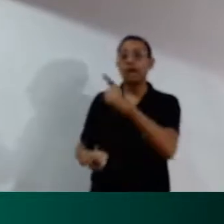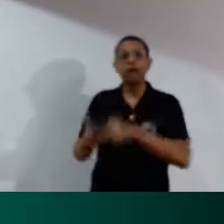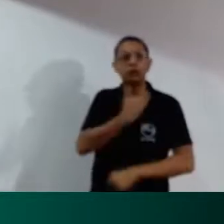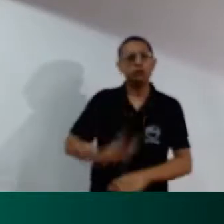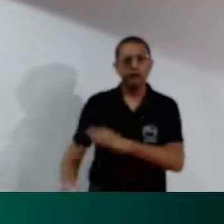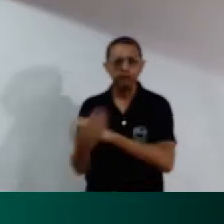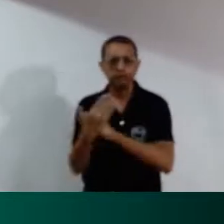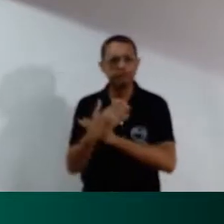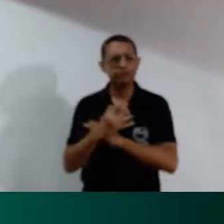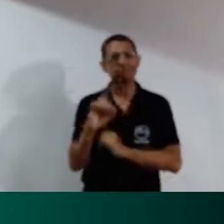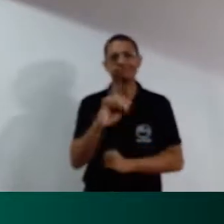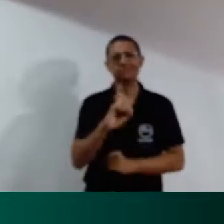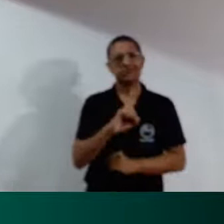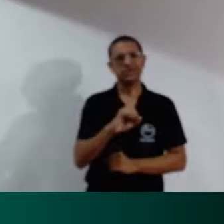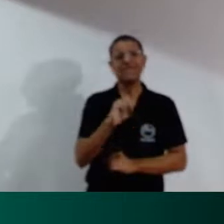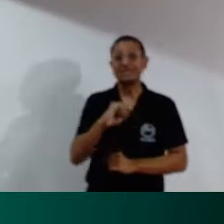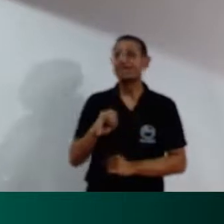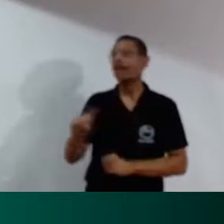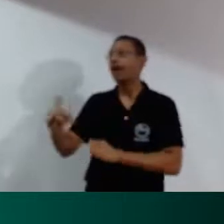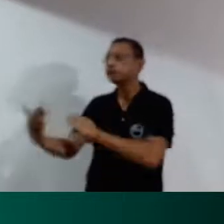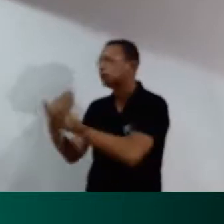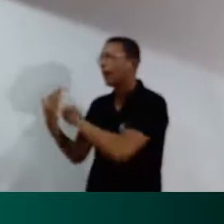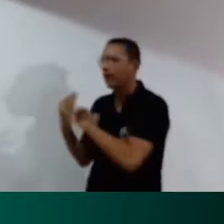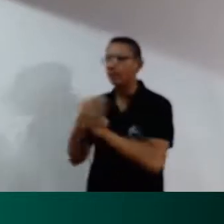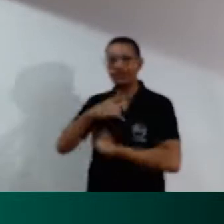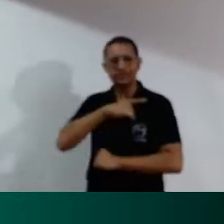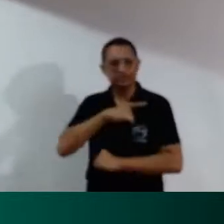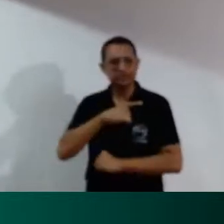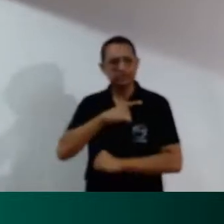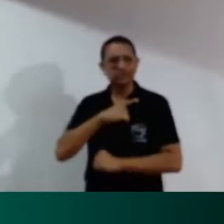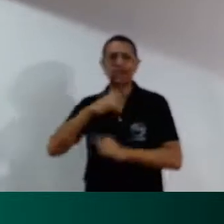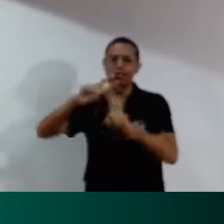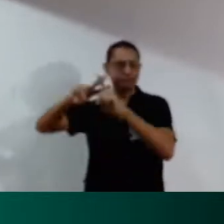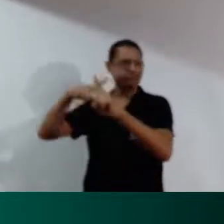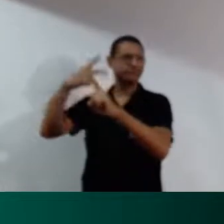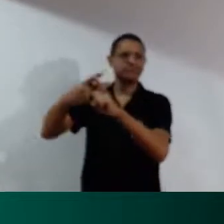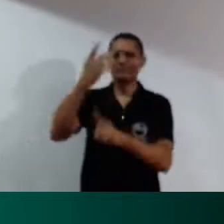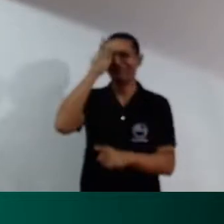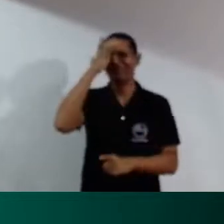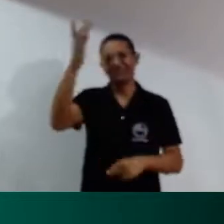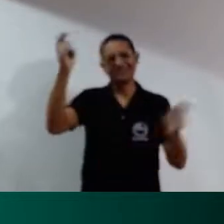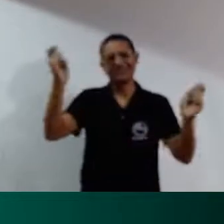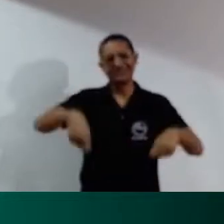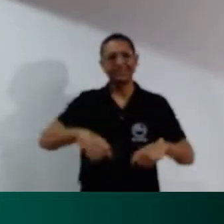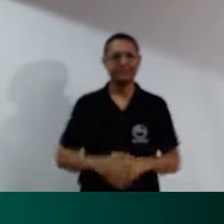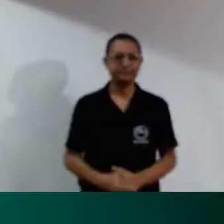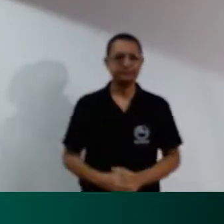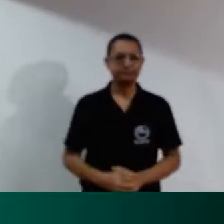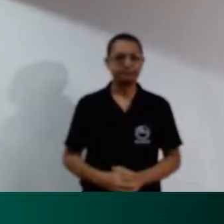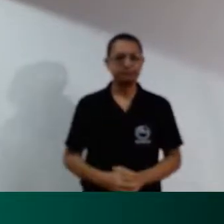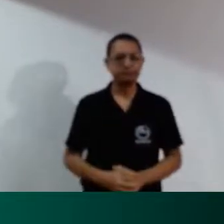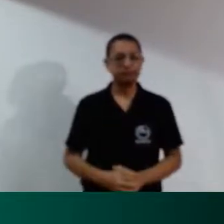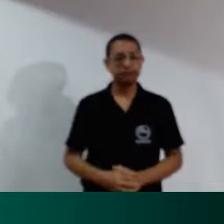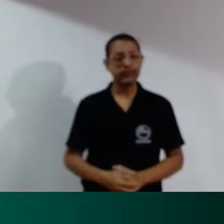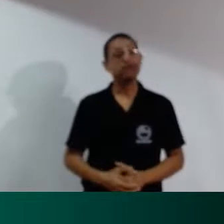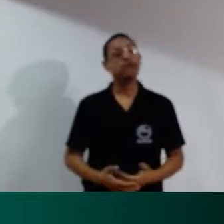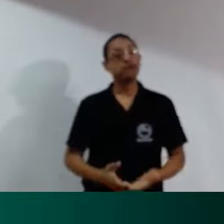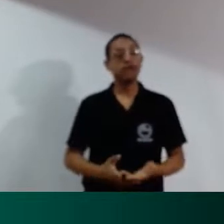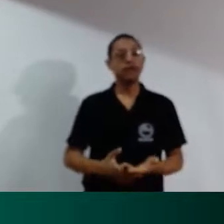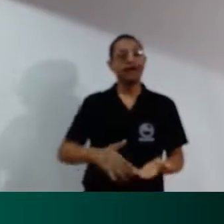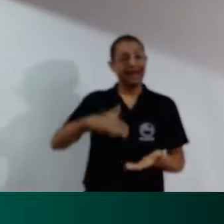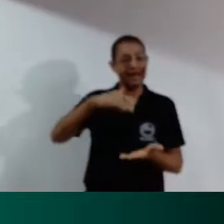dobraria isso em pouco tempo E aí gente em Fortaleza foi a s d f a pesquisa secretaria